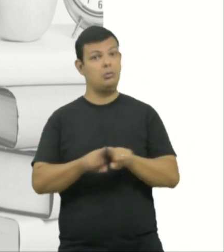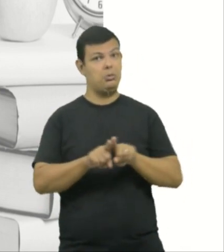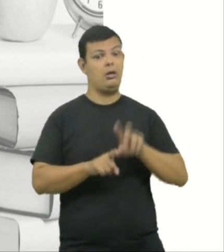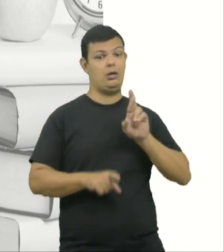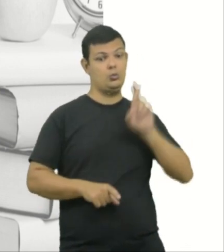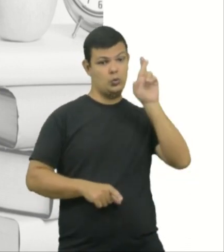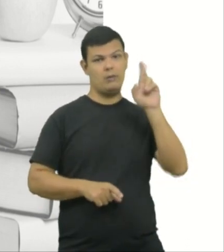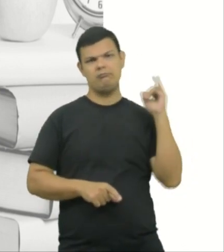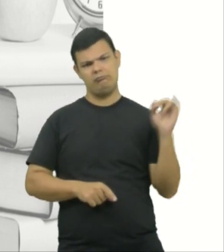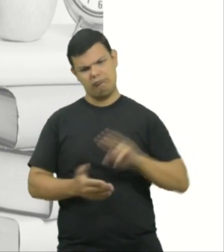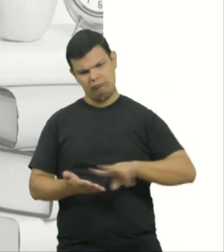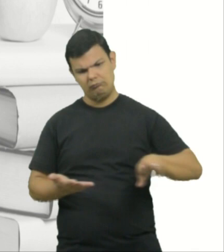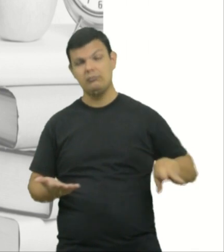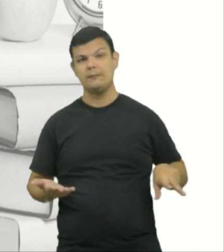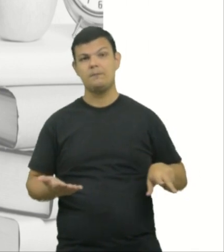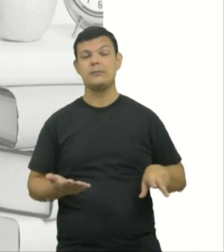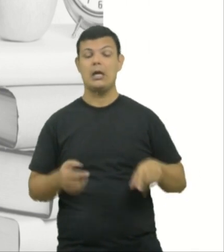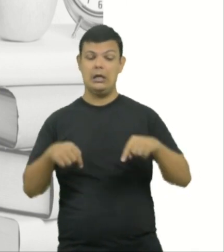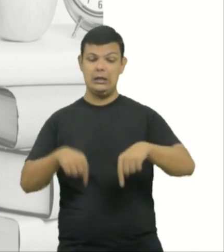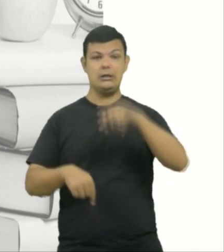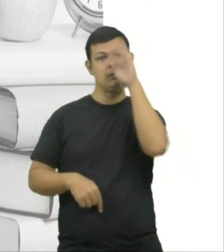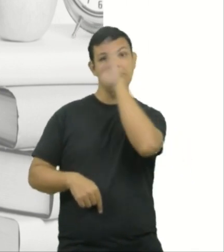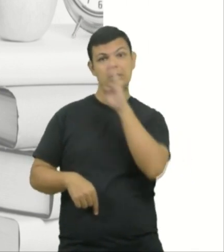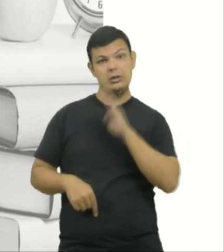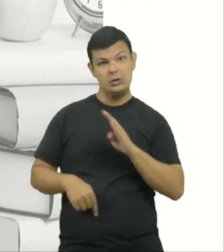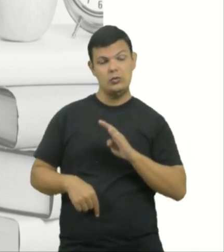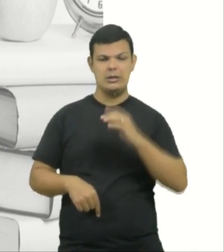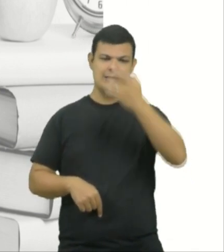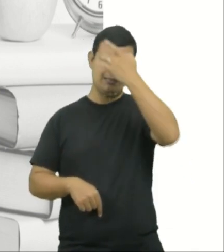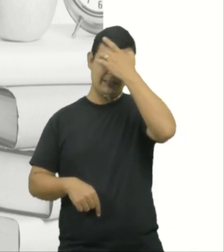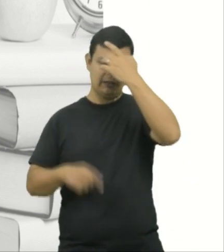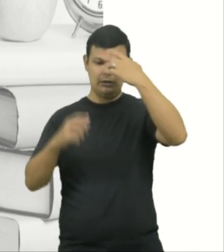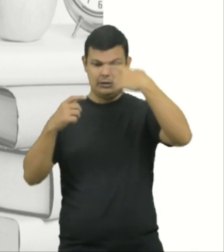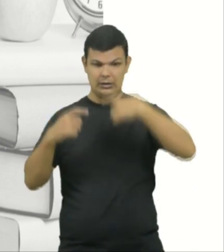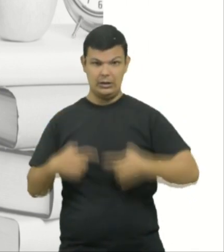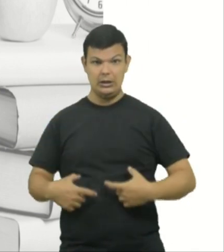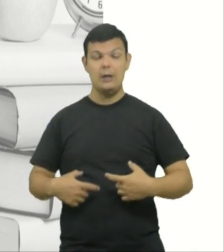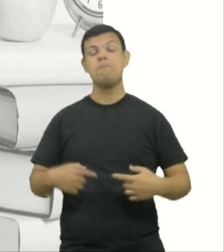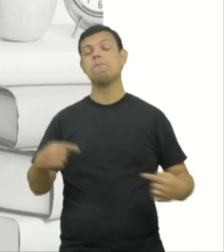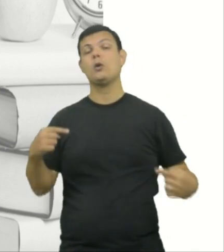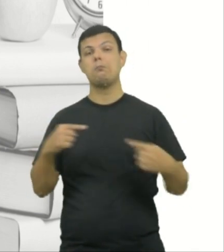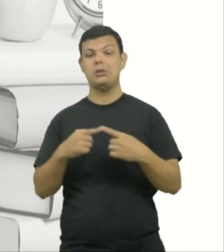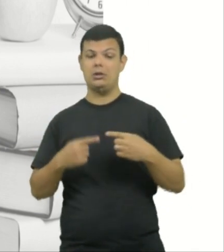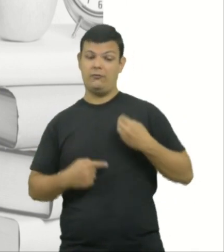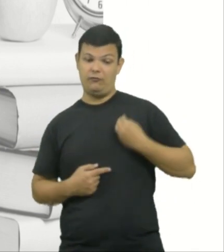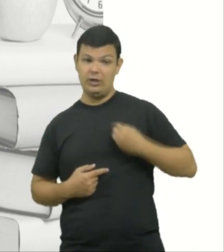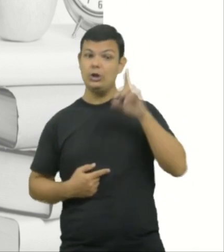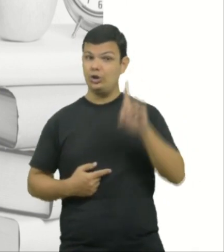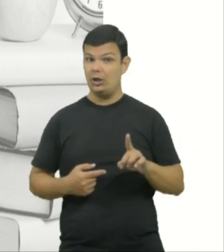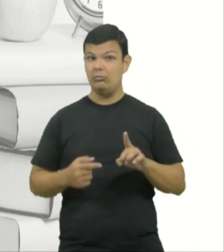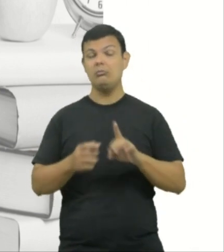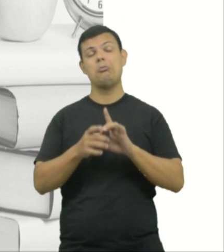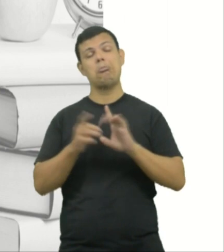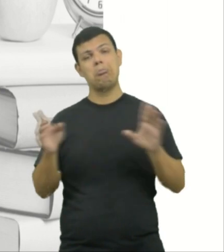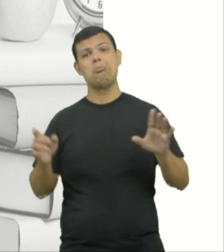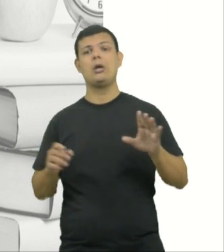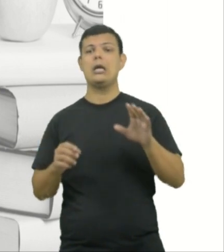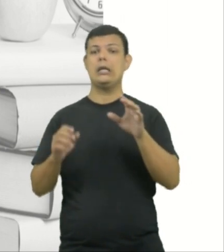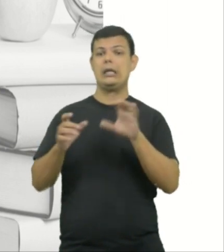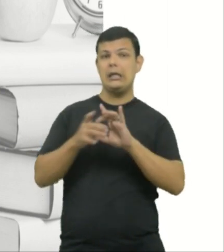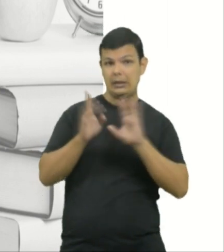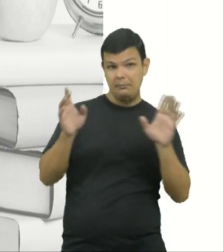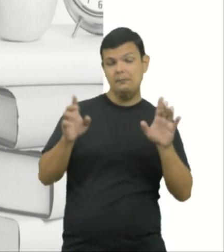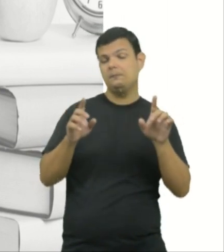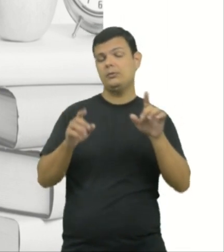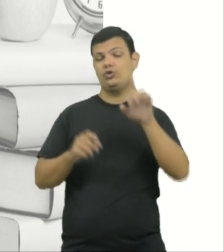deveres. No Brasil, tá? Cidadania significa ter direito à vida, à liberdade, ter direito à